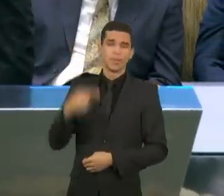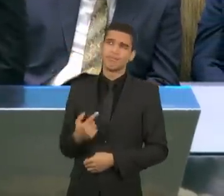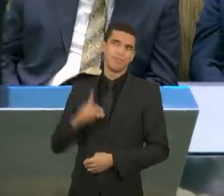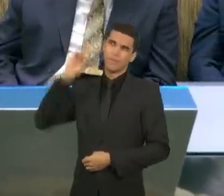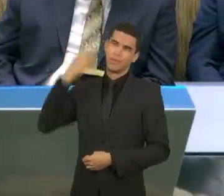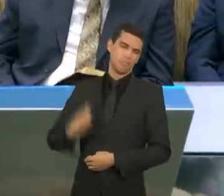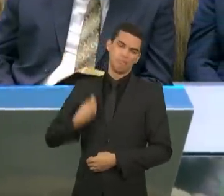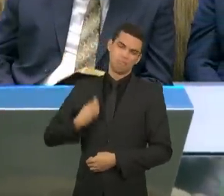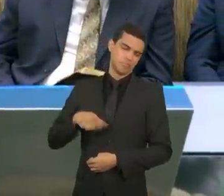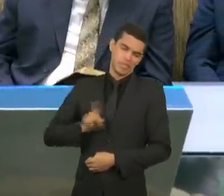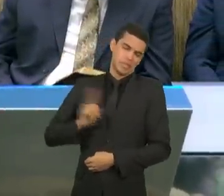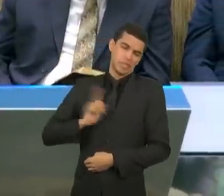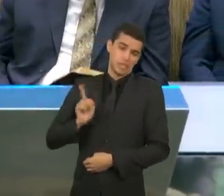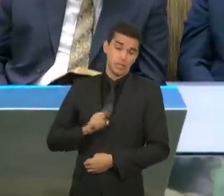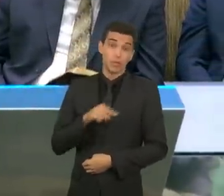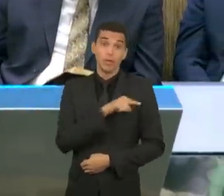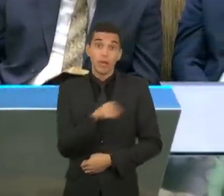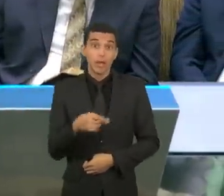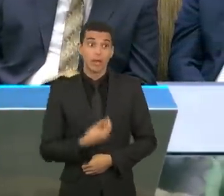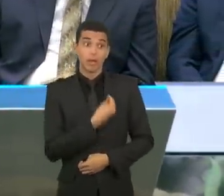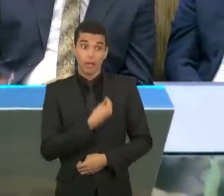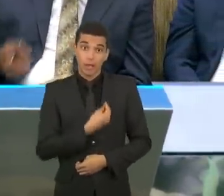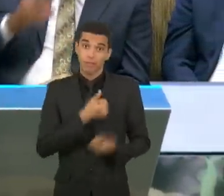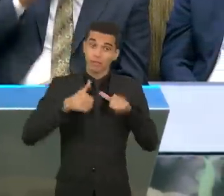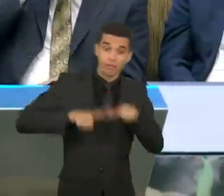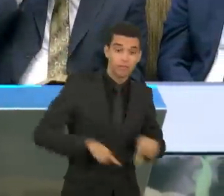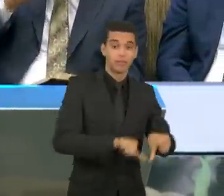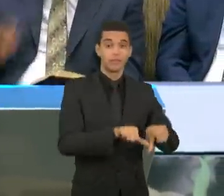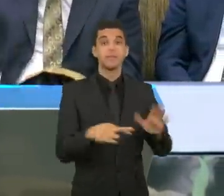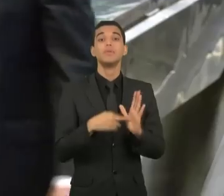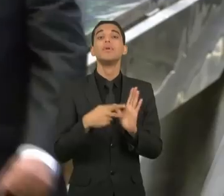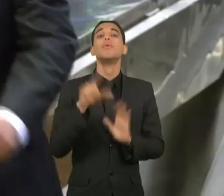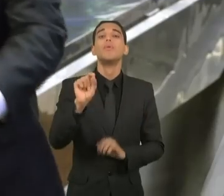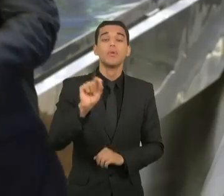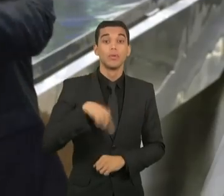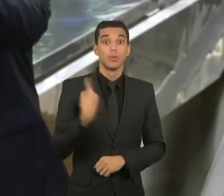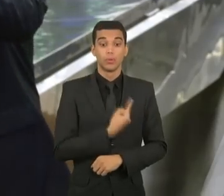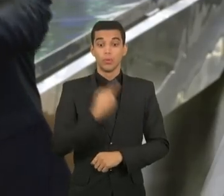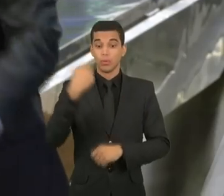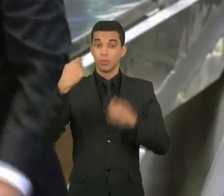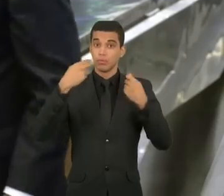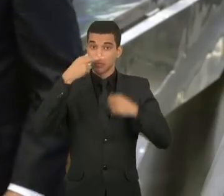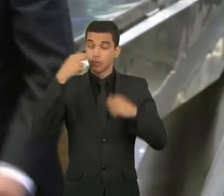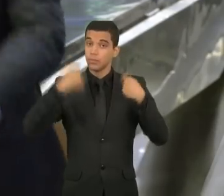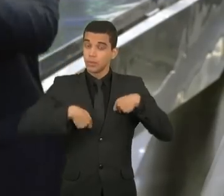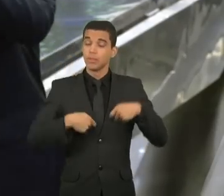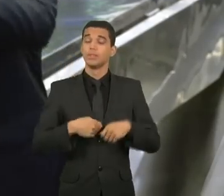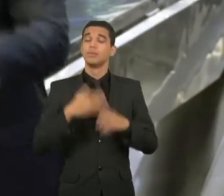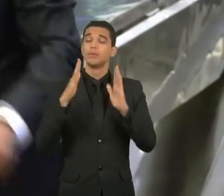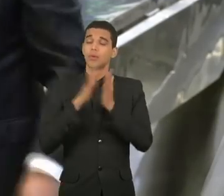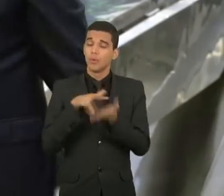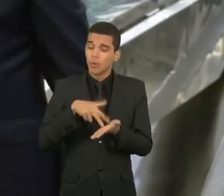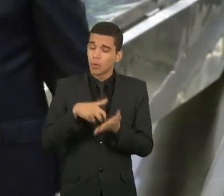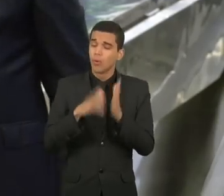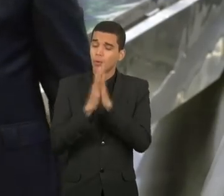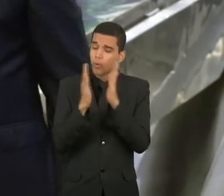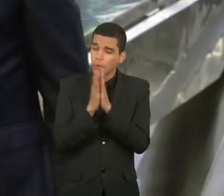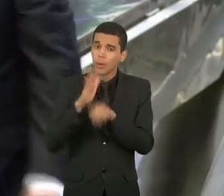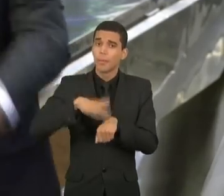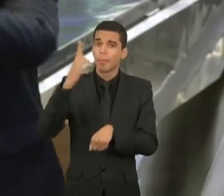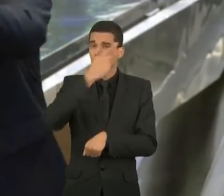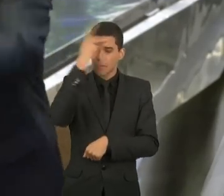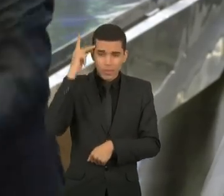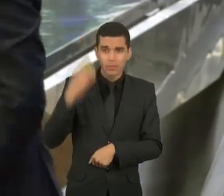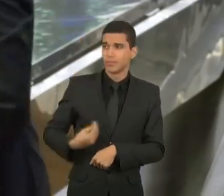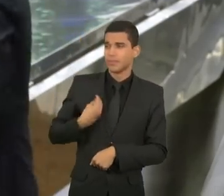corrompido, tem se cometido. Olha, gente, sabe o que é que isso quer dizer para a gente? Que a gente deveria ter misericórdia, orar mais por quem nega a Deus, em